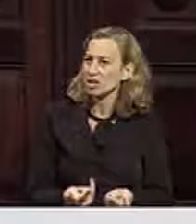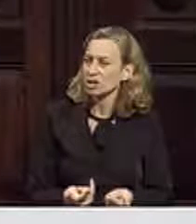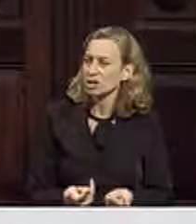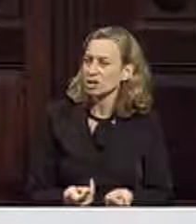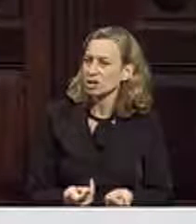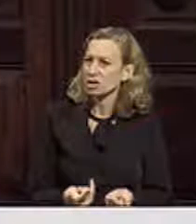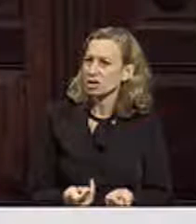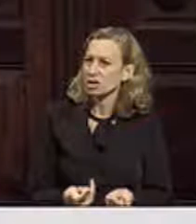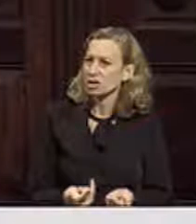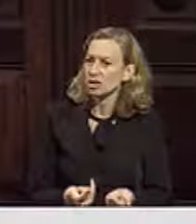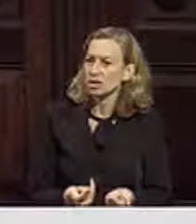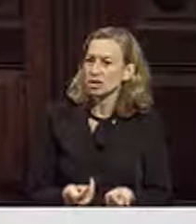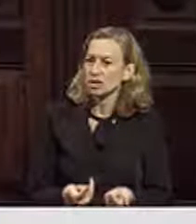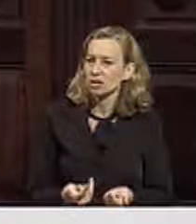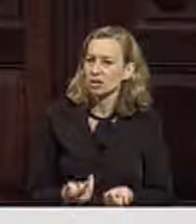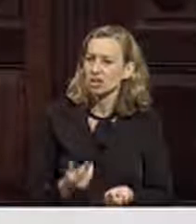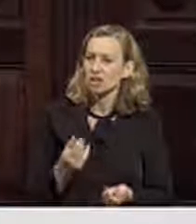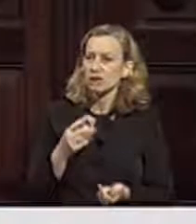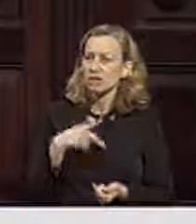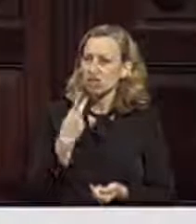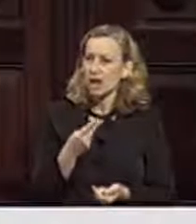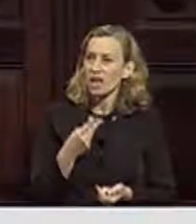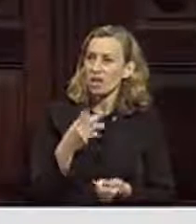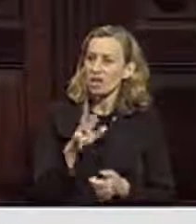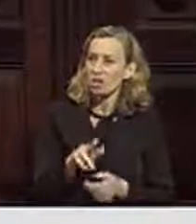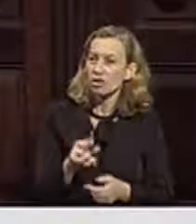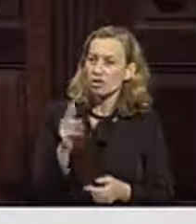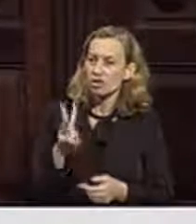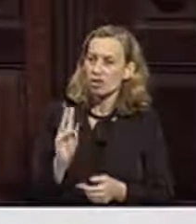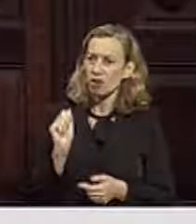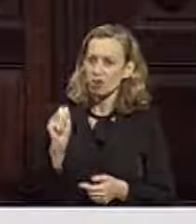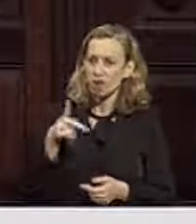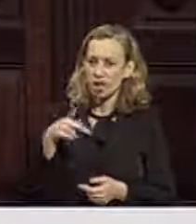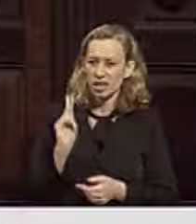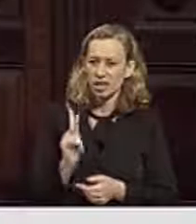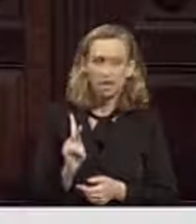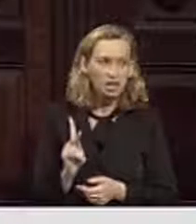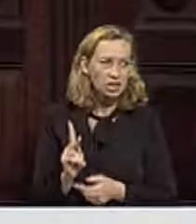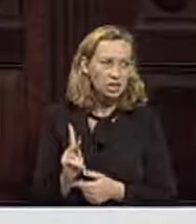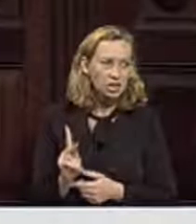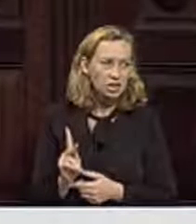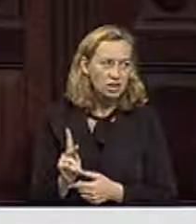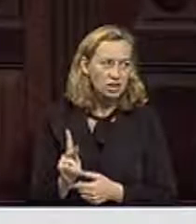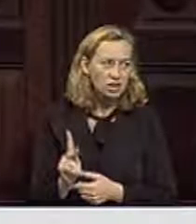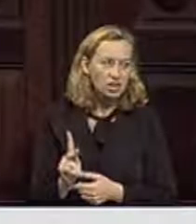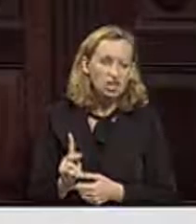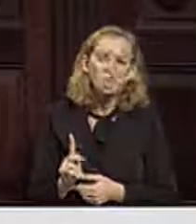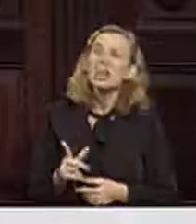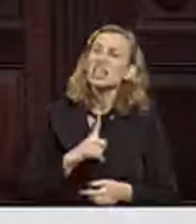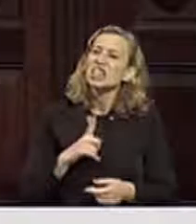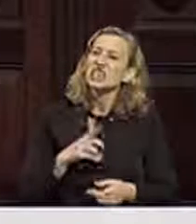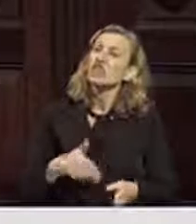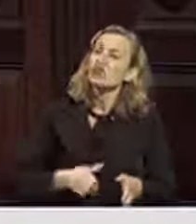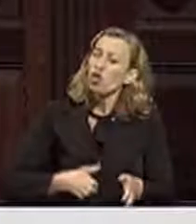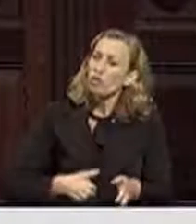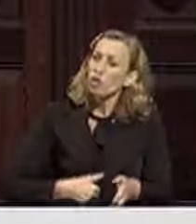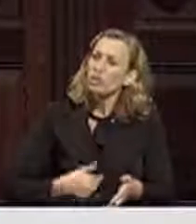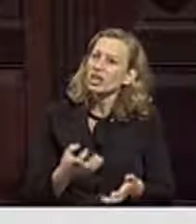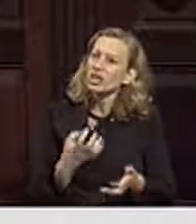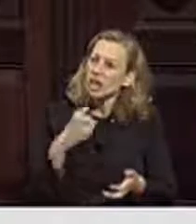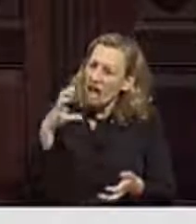fala do deputado Valdeque Carneiro com relação à célebre frase do Betinho: quem tem fome tem pressa. Com